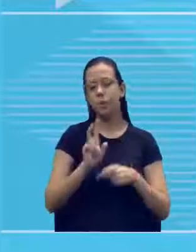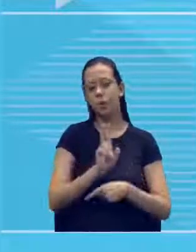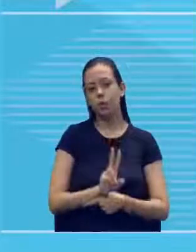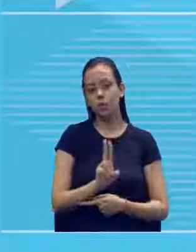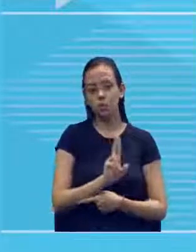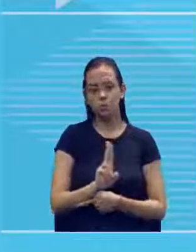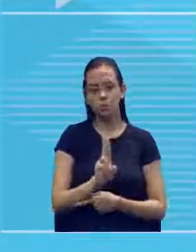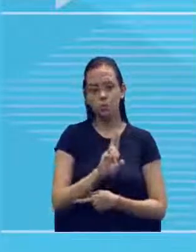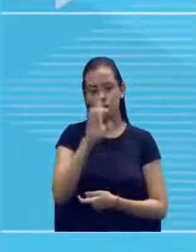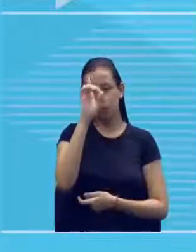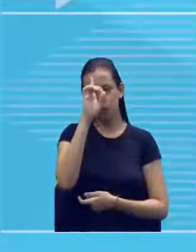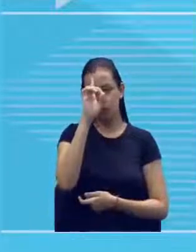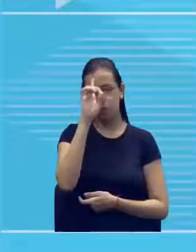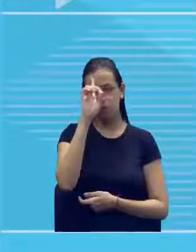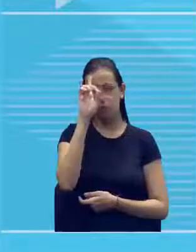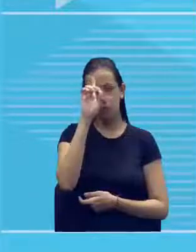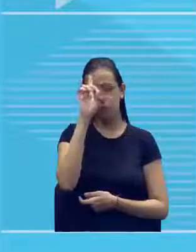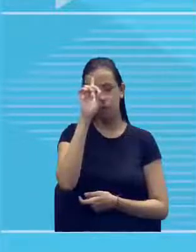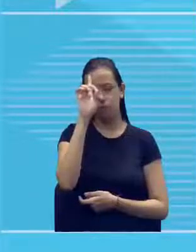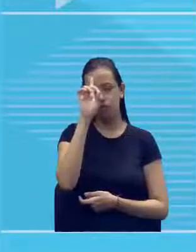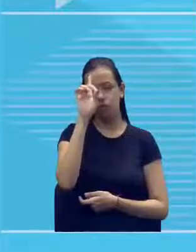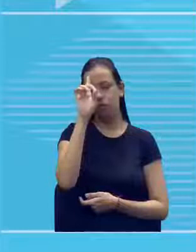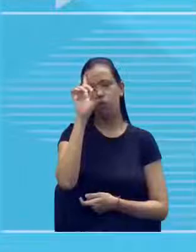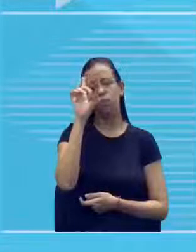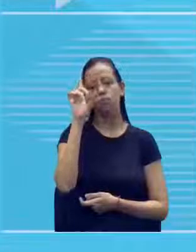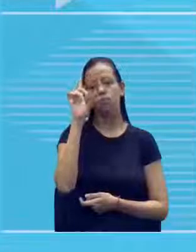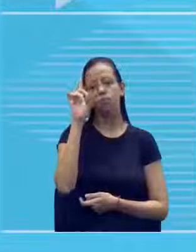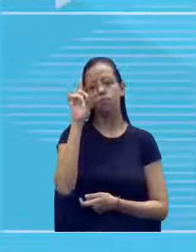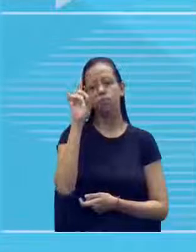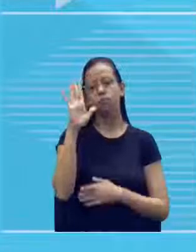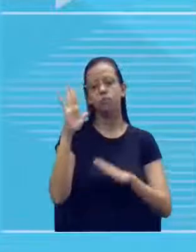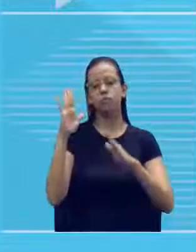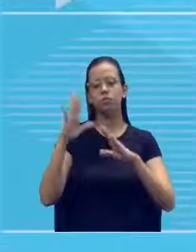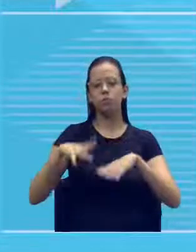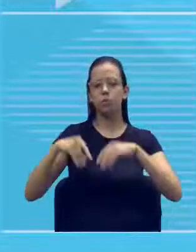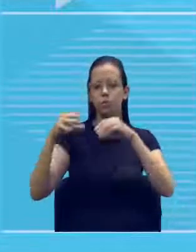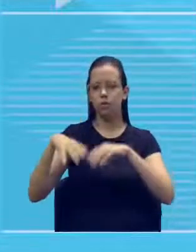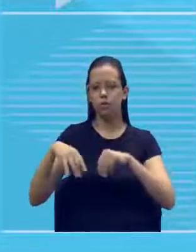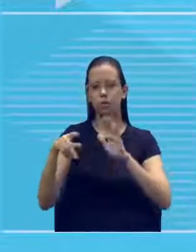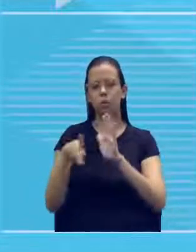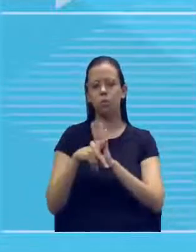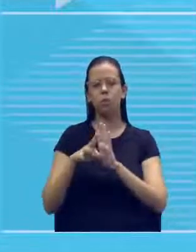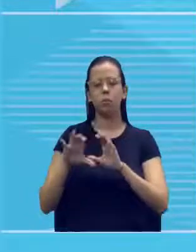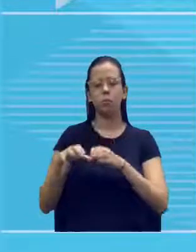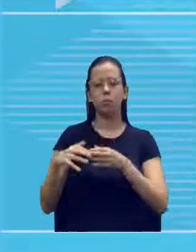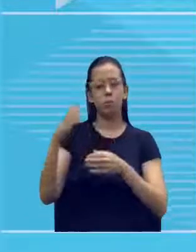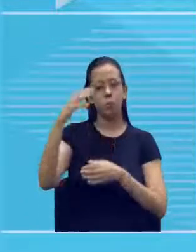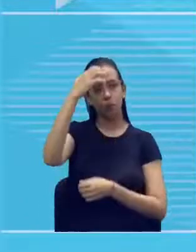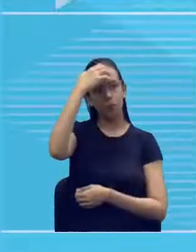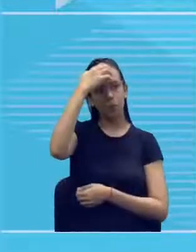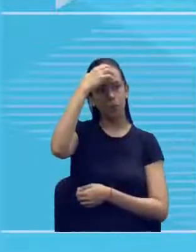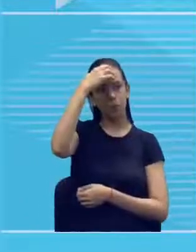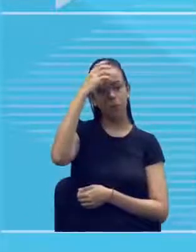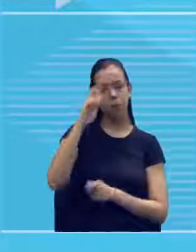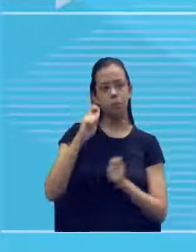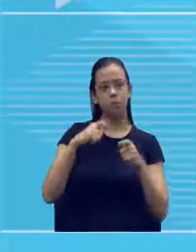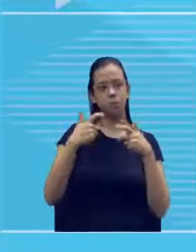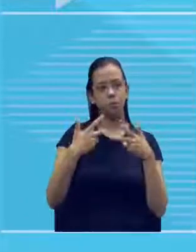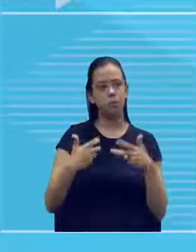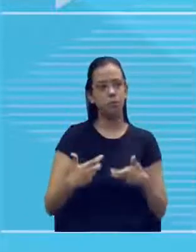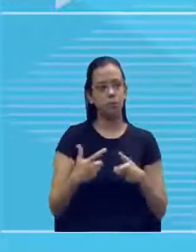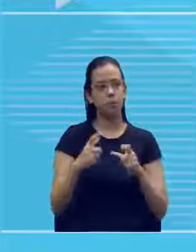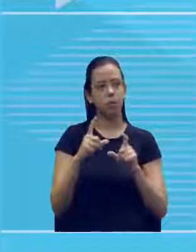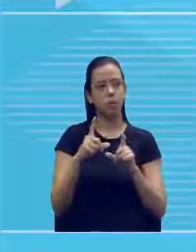usada na rotina das danças, né, nos palácios, na nobreza. Onde a gente percebe que